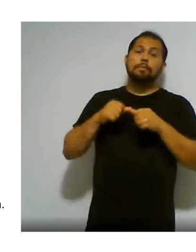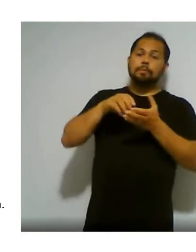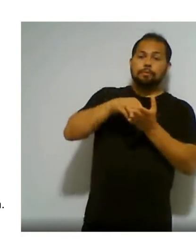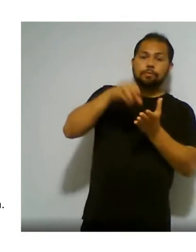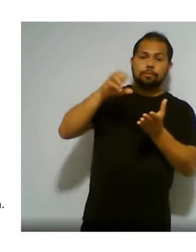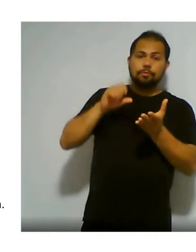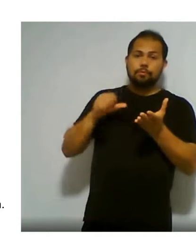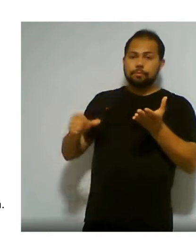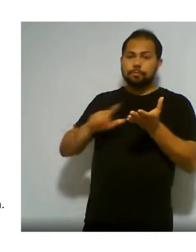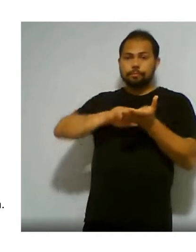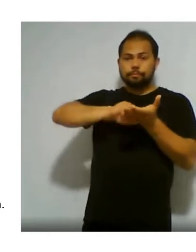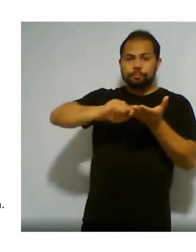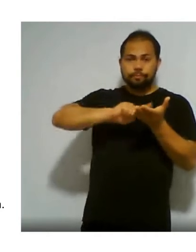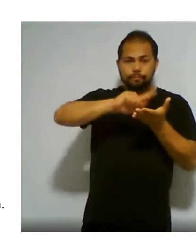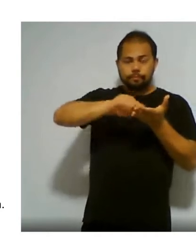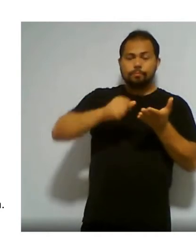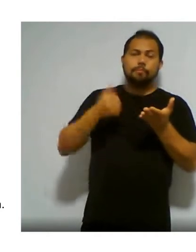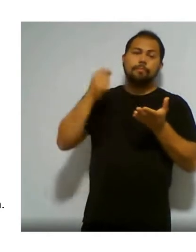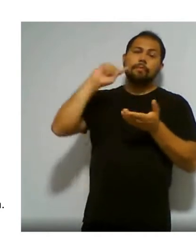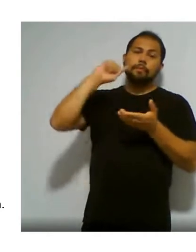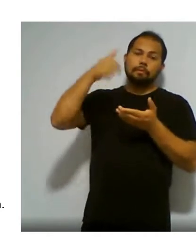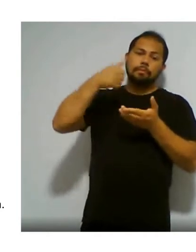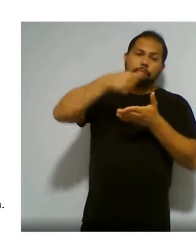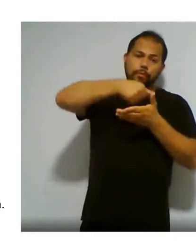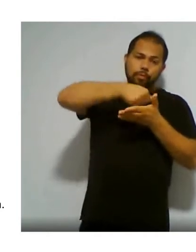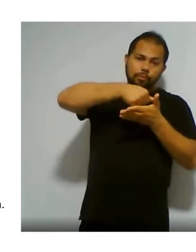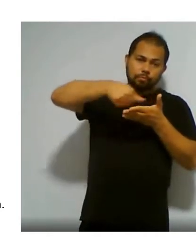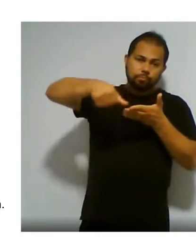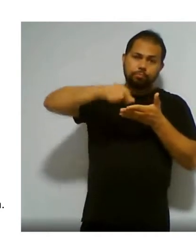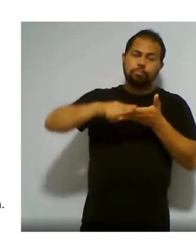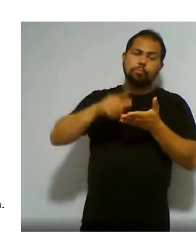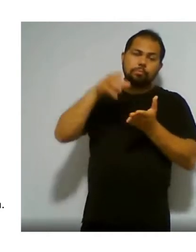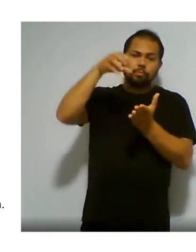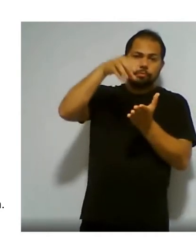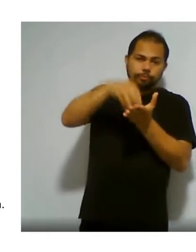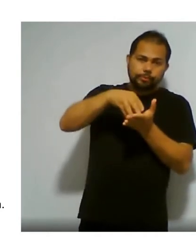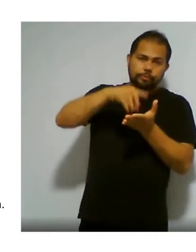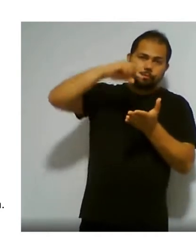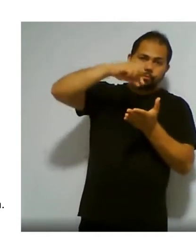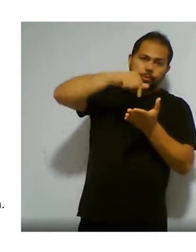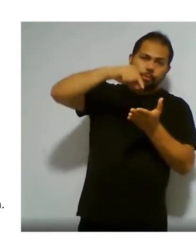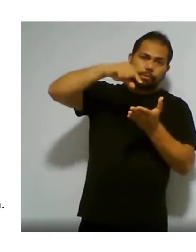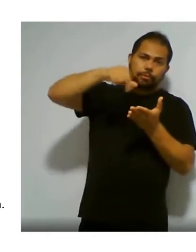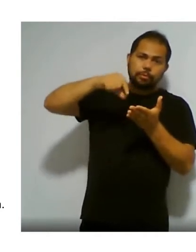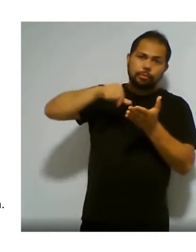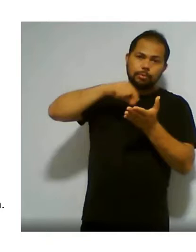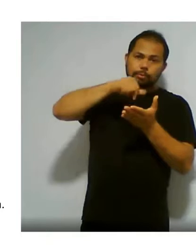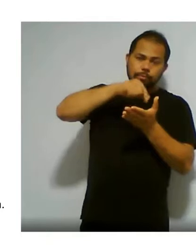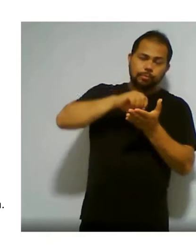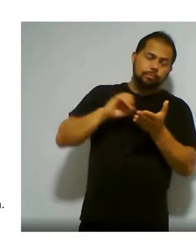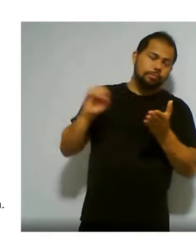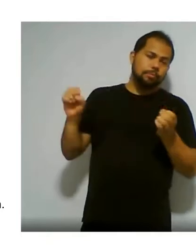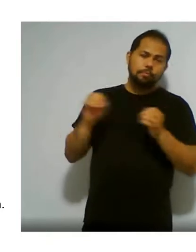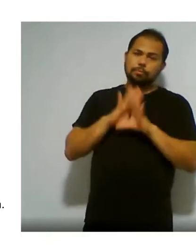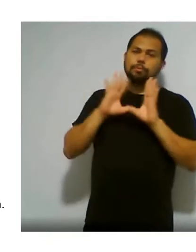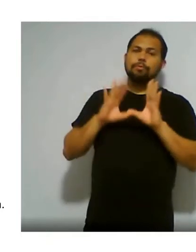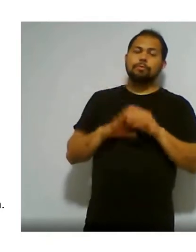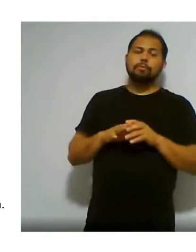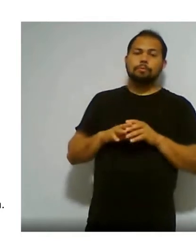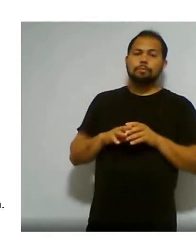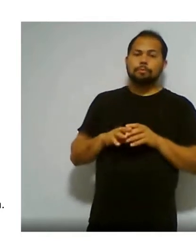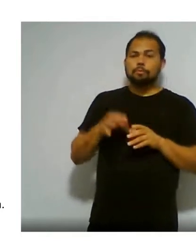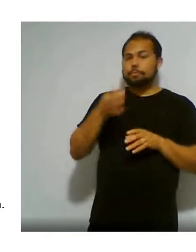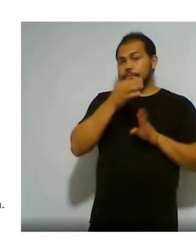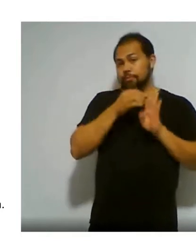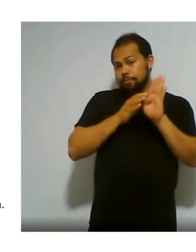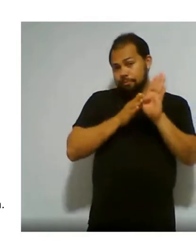e pressiona o dissipador, depois parafusando. E aqui a dica que eu já tinha comentado, sempre